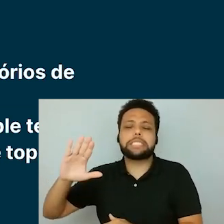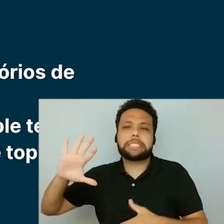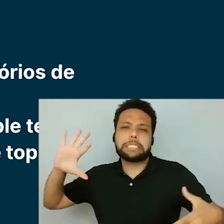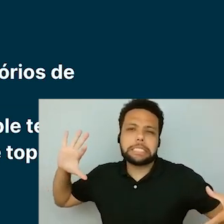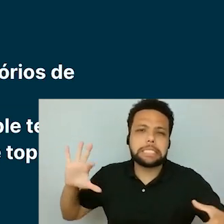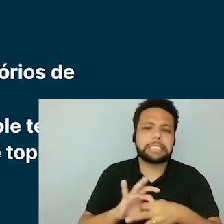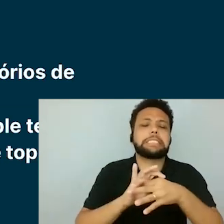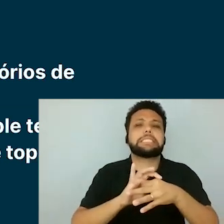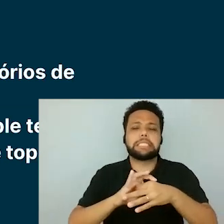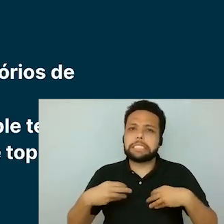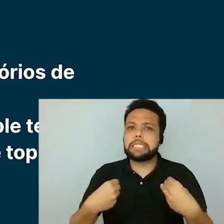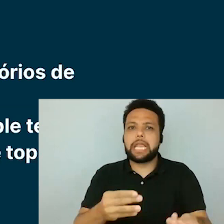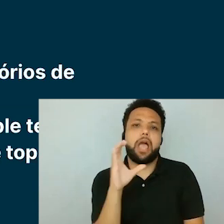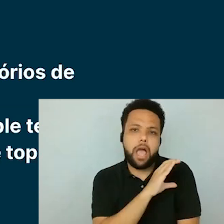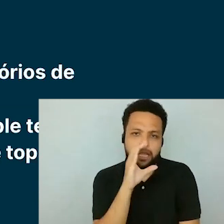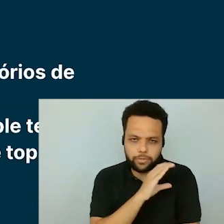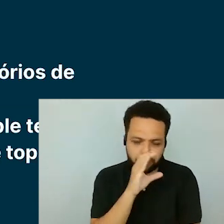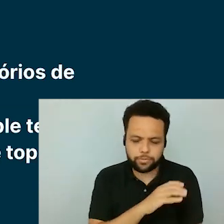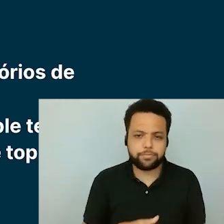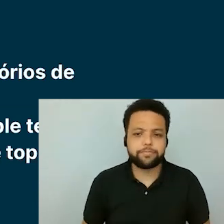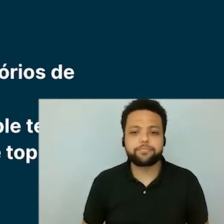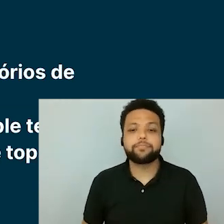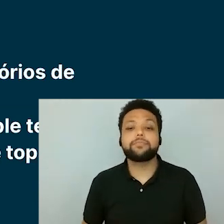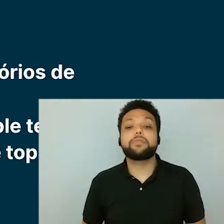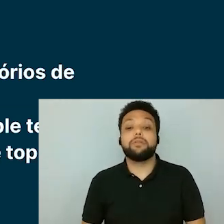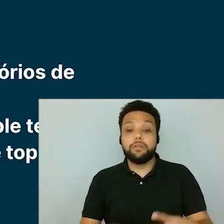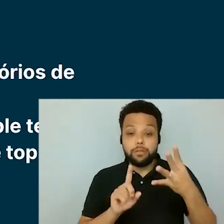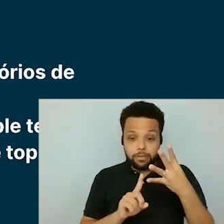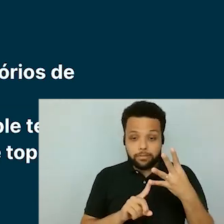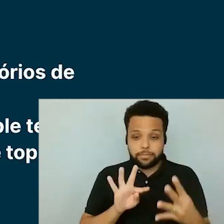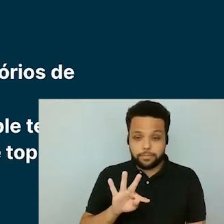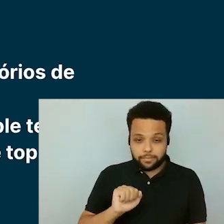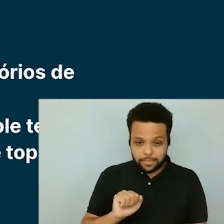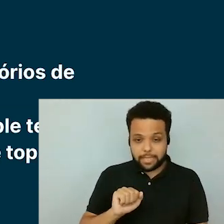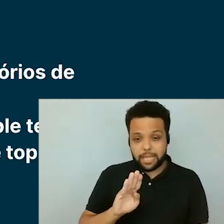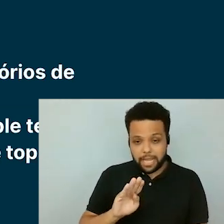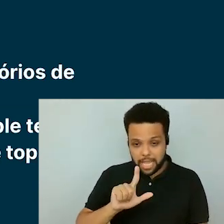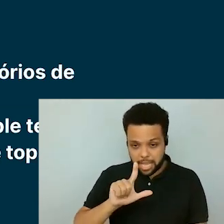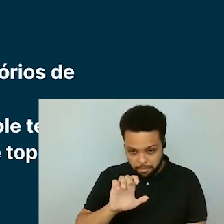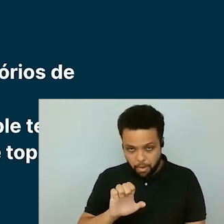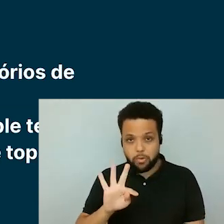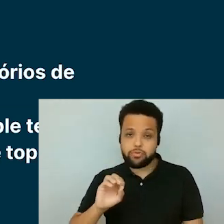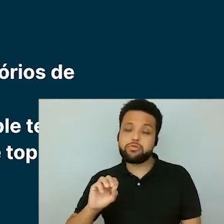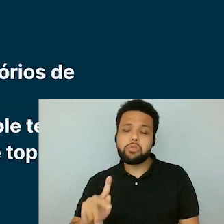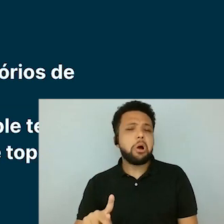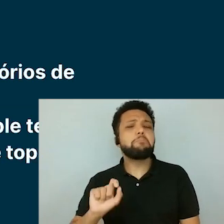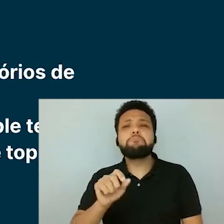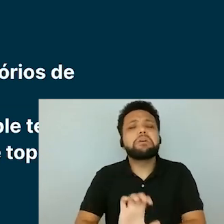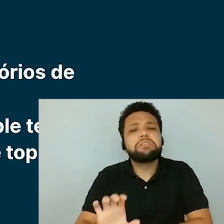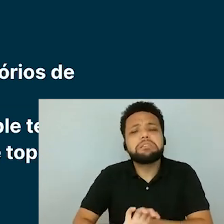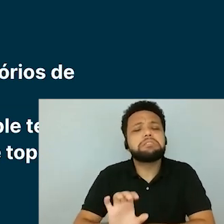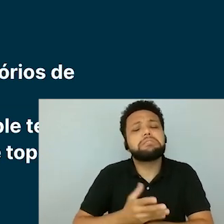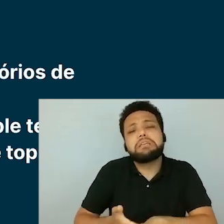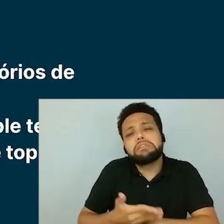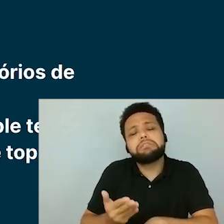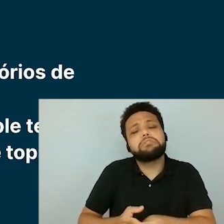ambiente de entrega ágil. Já o tabletop é um exercício que consiste em preparar o time para lidar com possíveis incidentes de